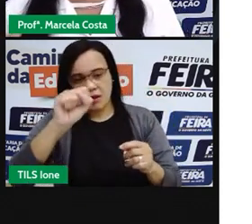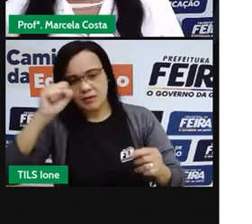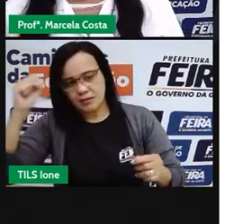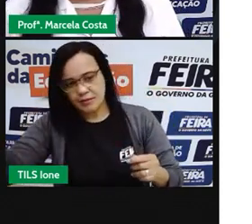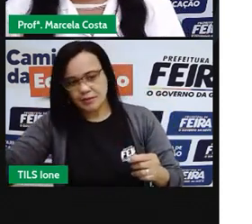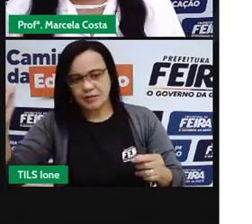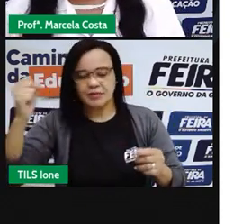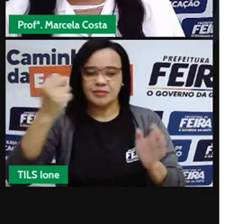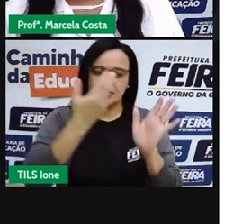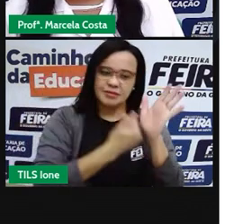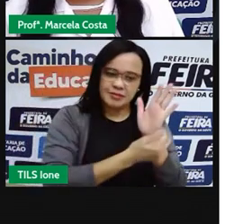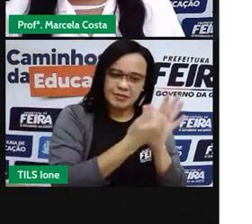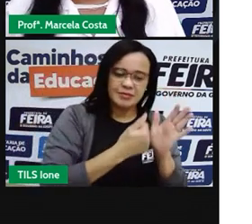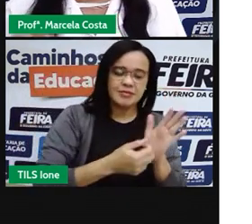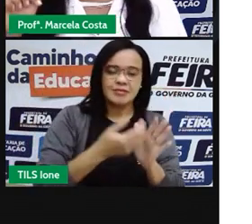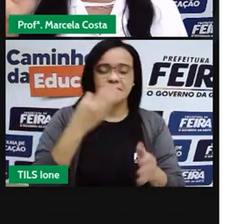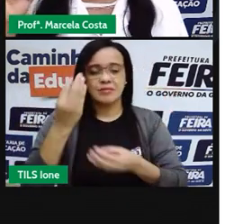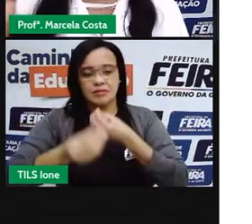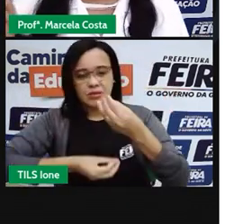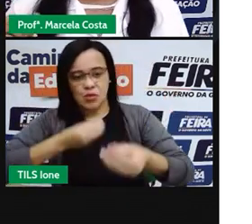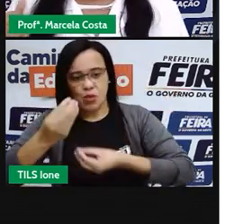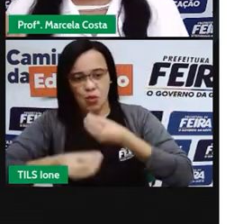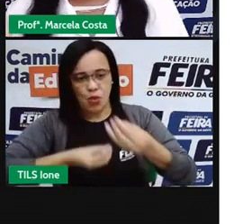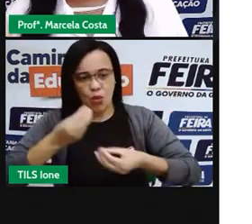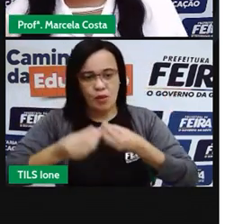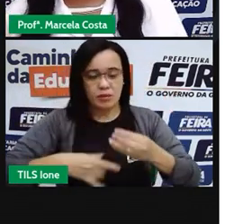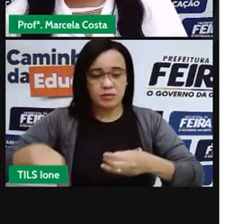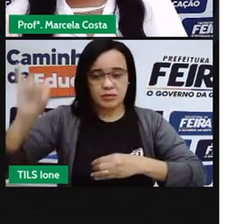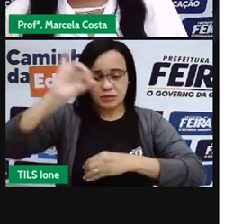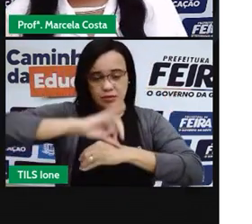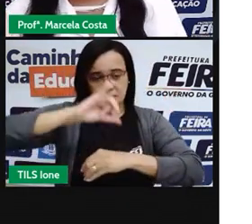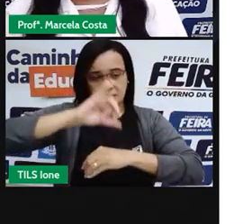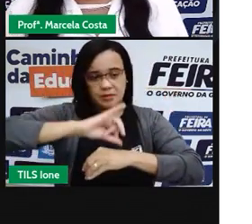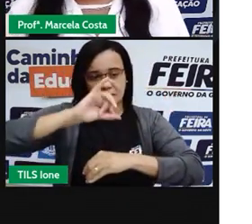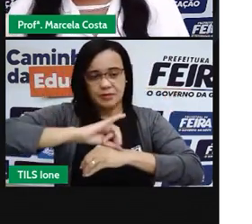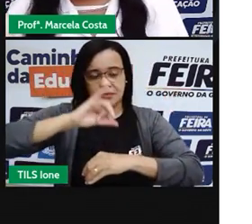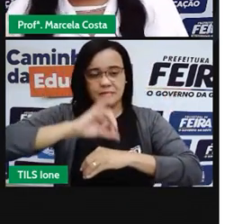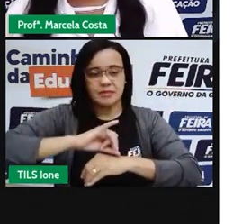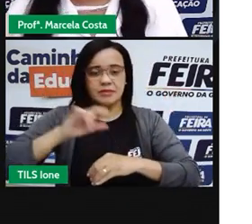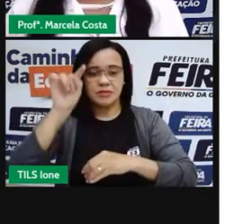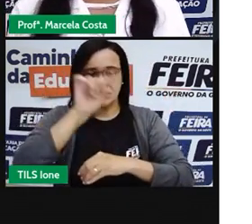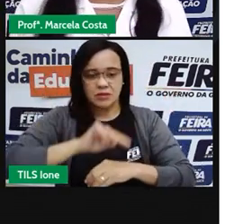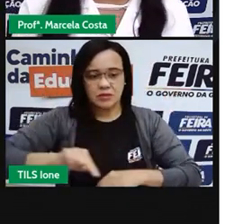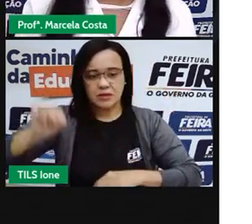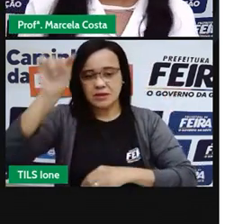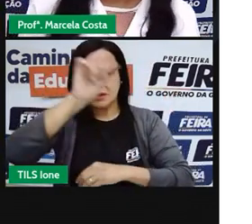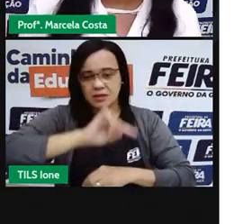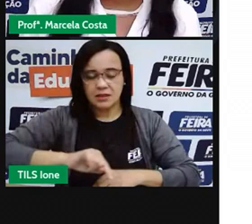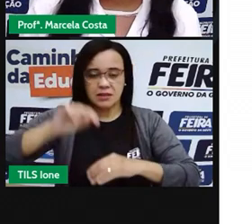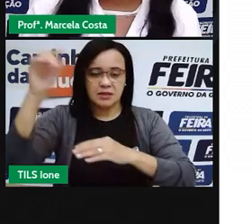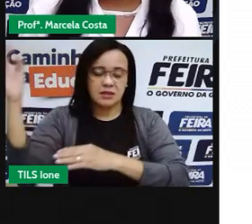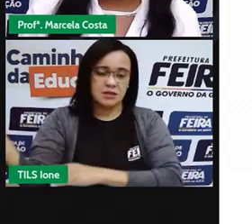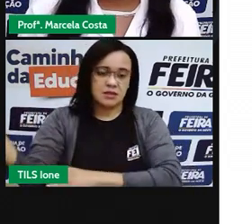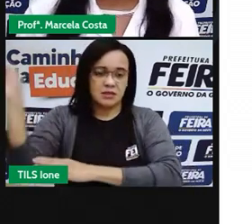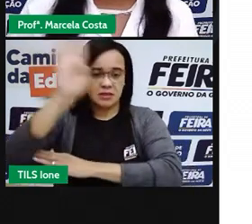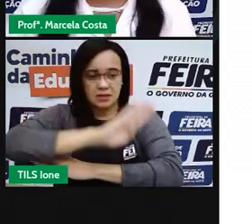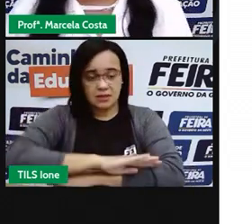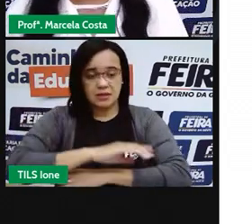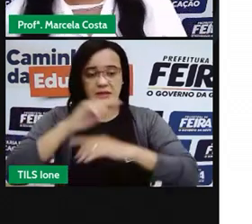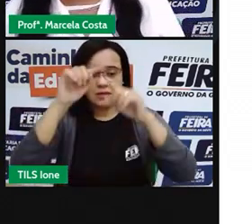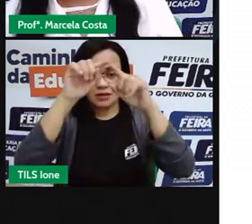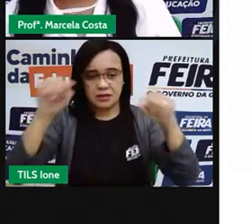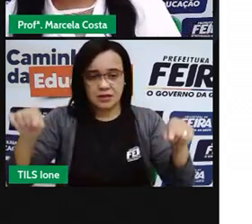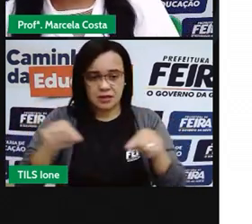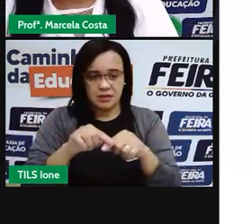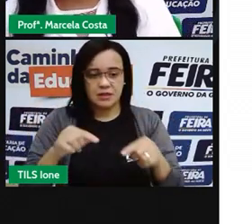um formato retangular, mas a parte superior é um formato de um círculo. A janela é retangular, o